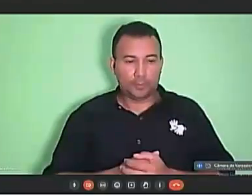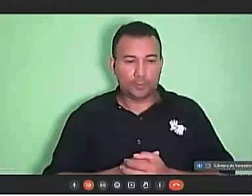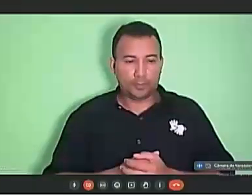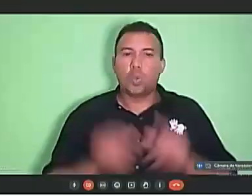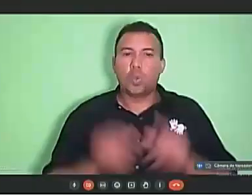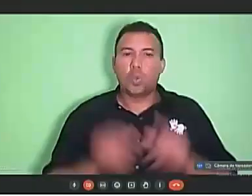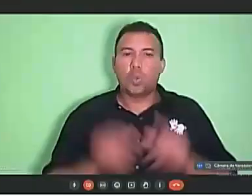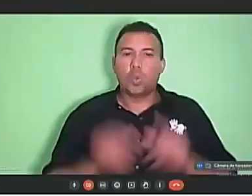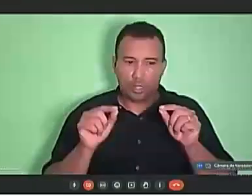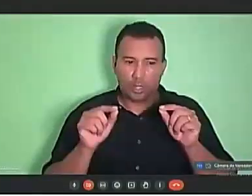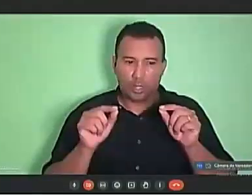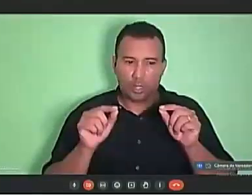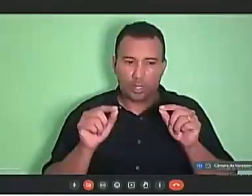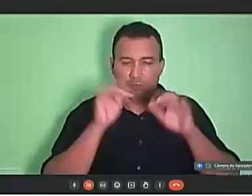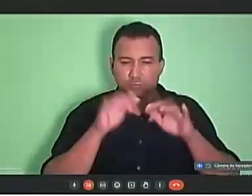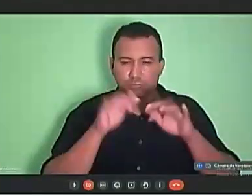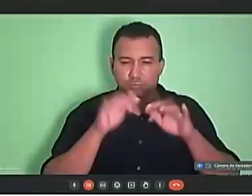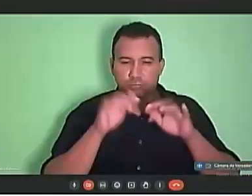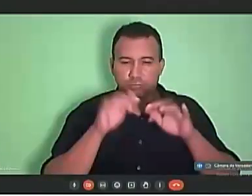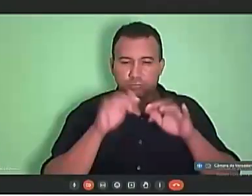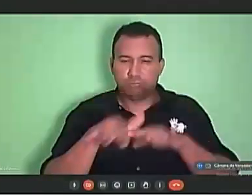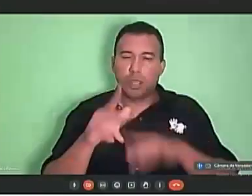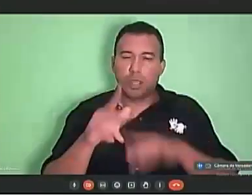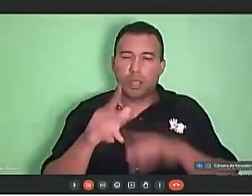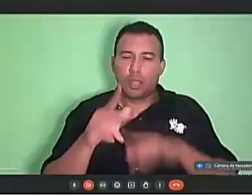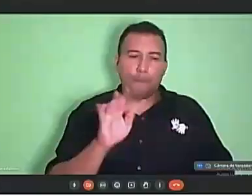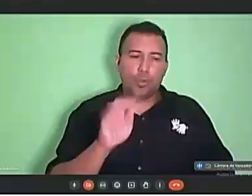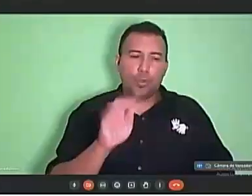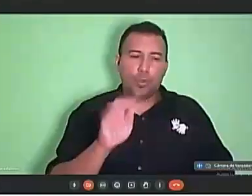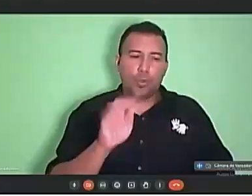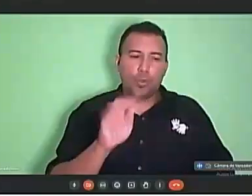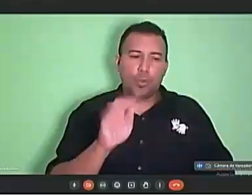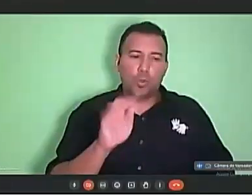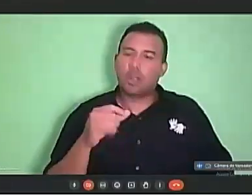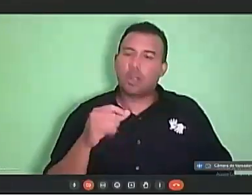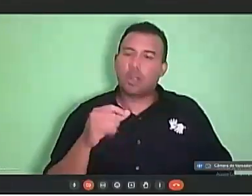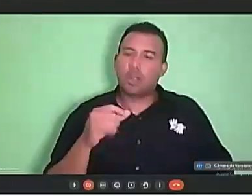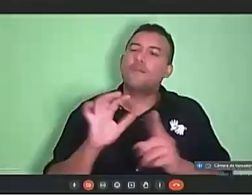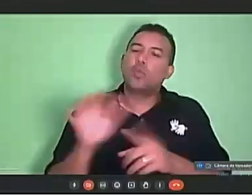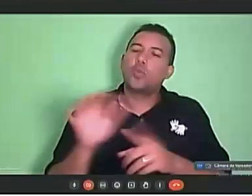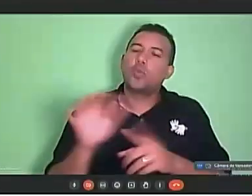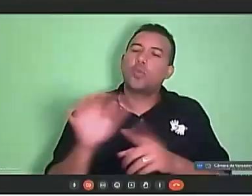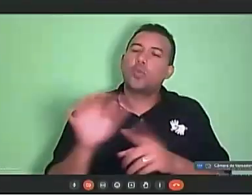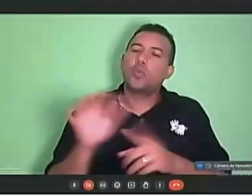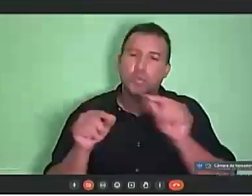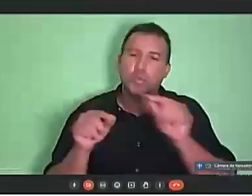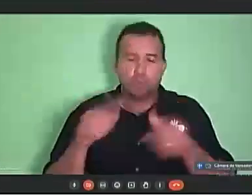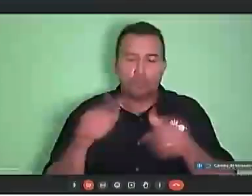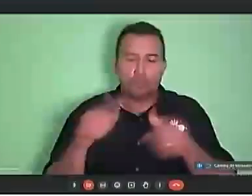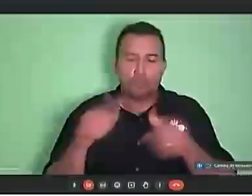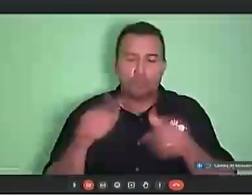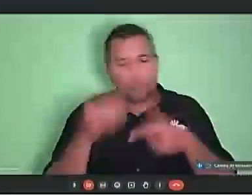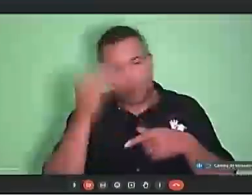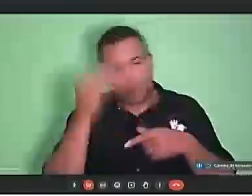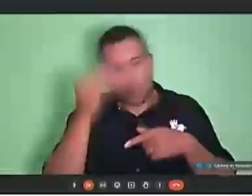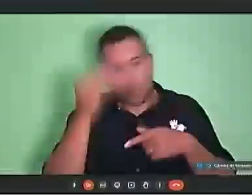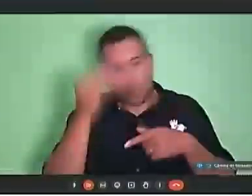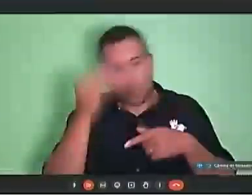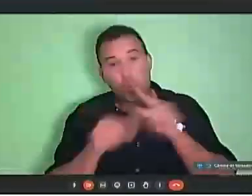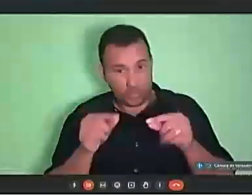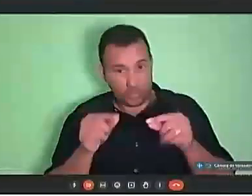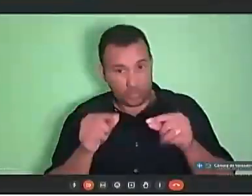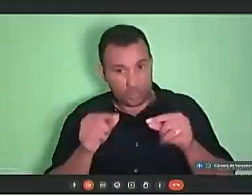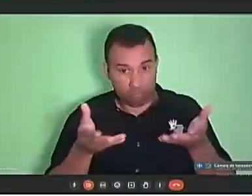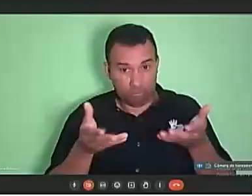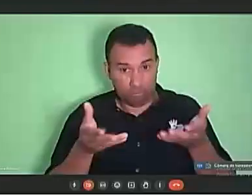Vitória influencia no escoamento das cidades, o quanto culpada ela é pelas enchentes aqui. Então, para resolver isso daí,